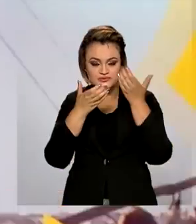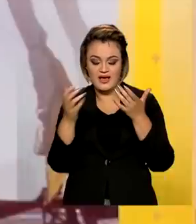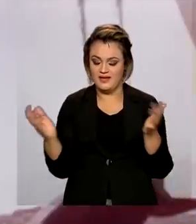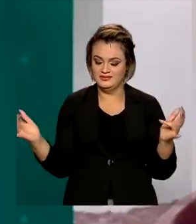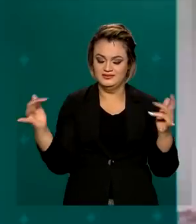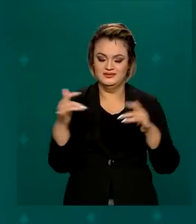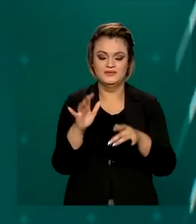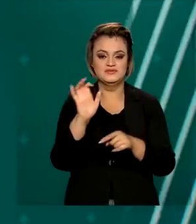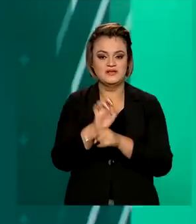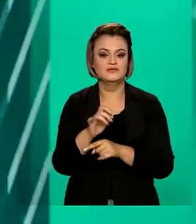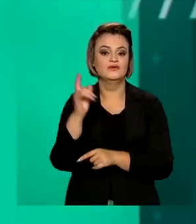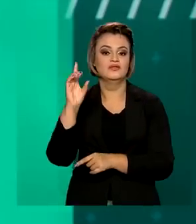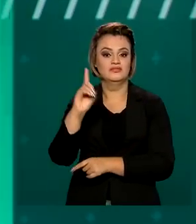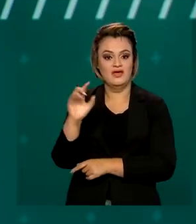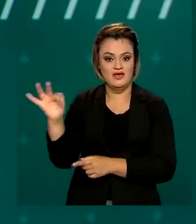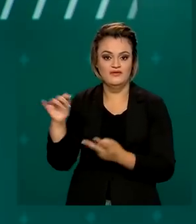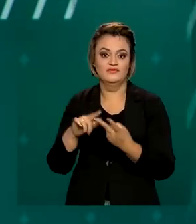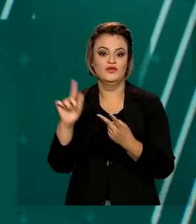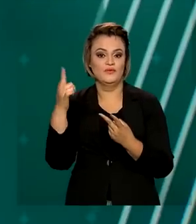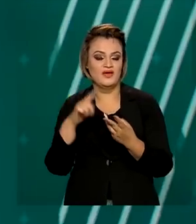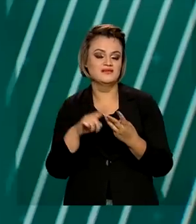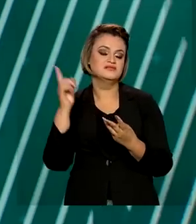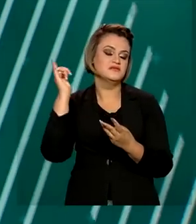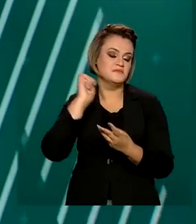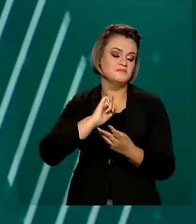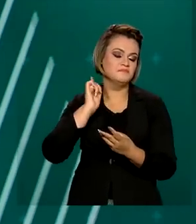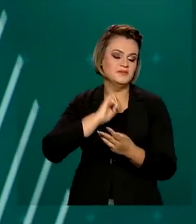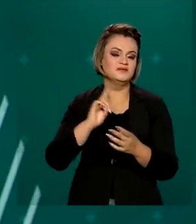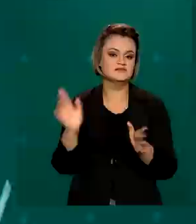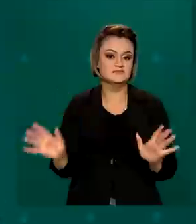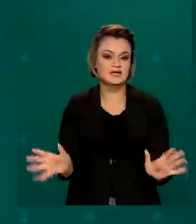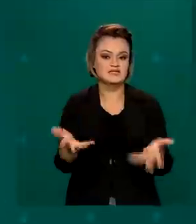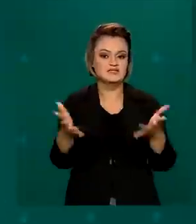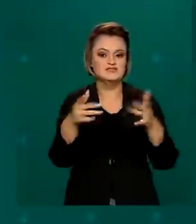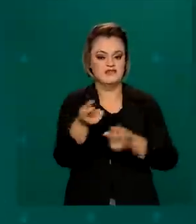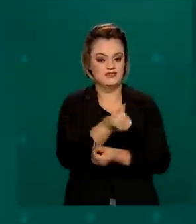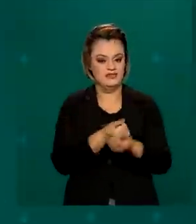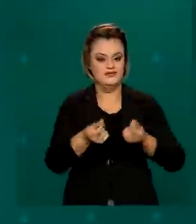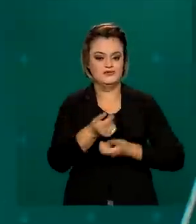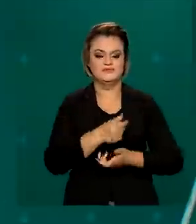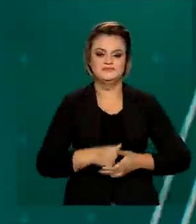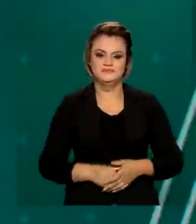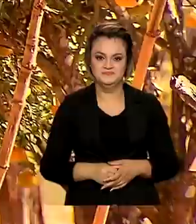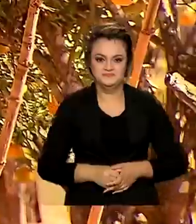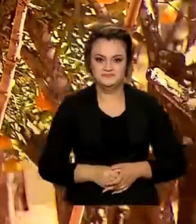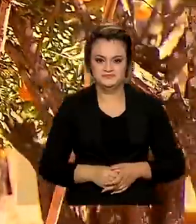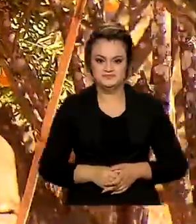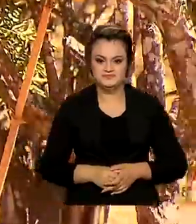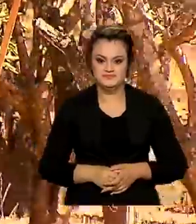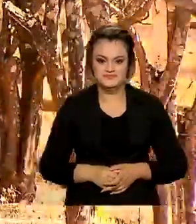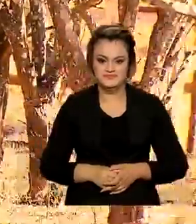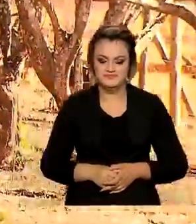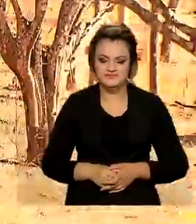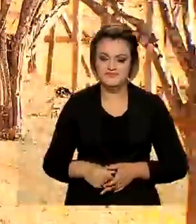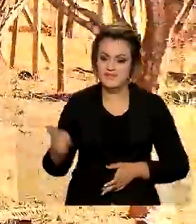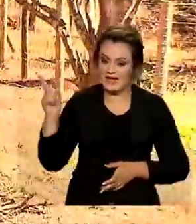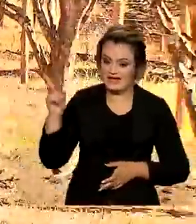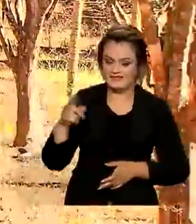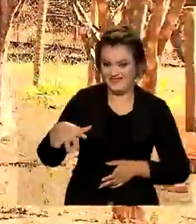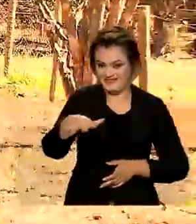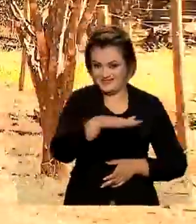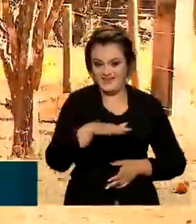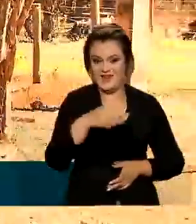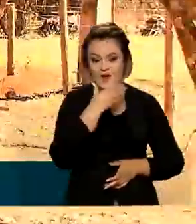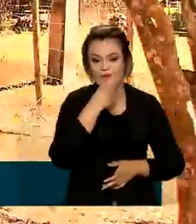Federal, Goiás e Minas Gerais com iniciativas para alavancar os negócios. Aqui nesta propriedade,